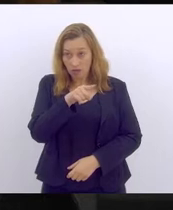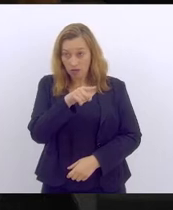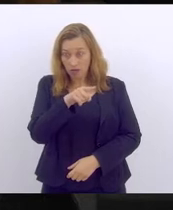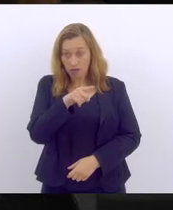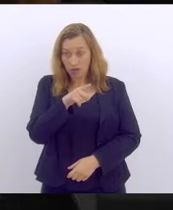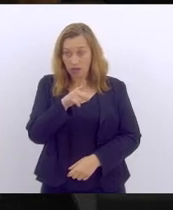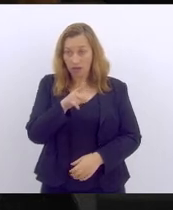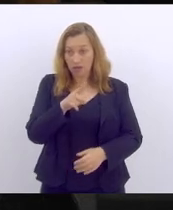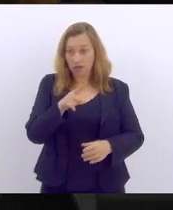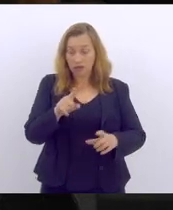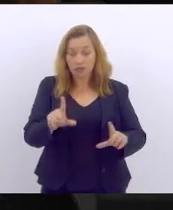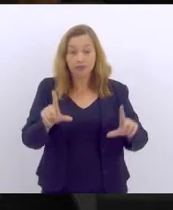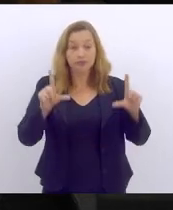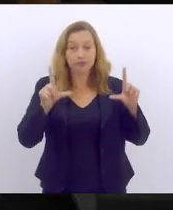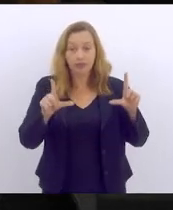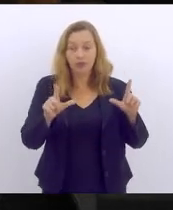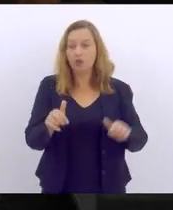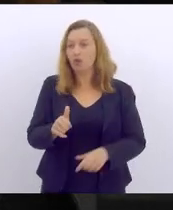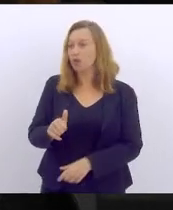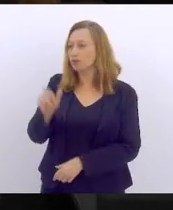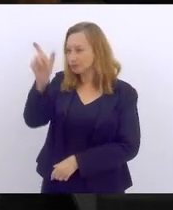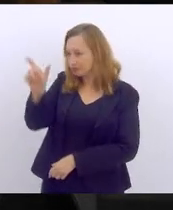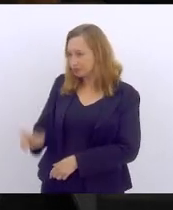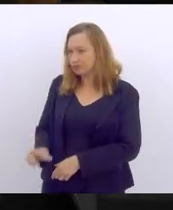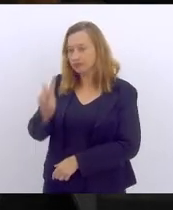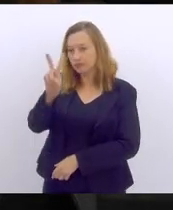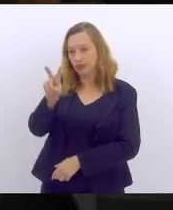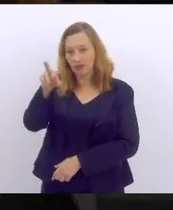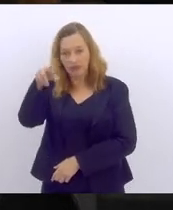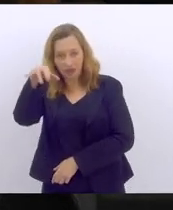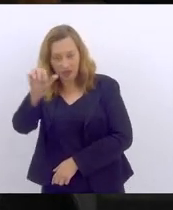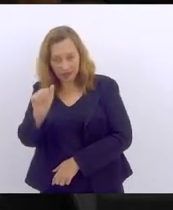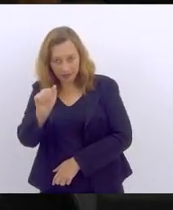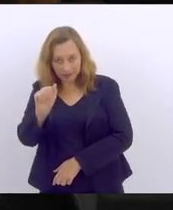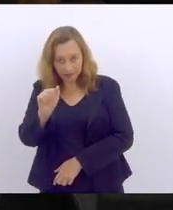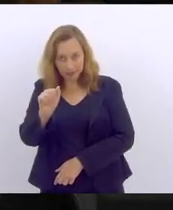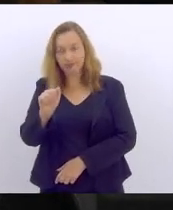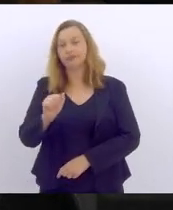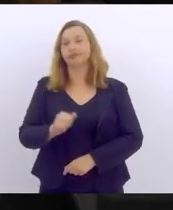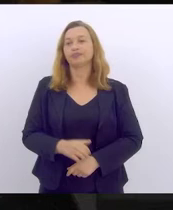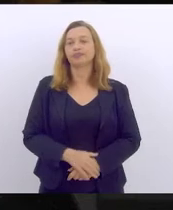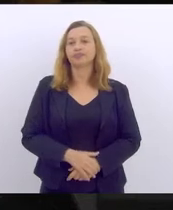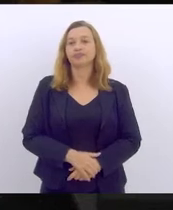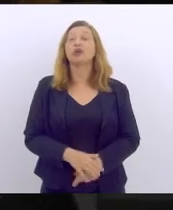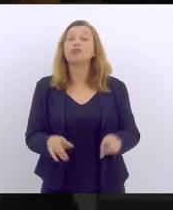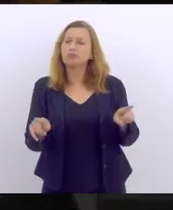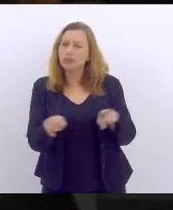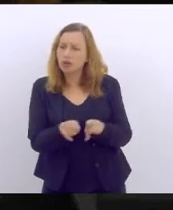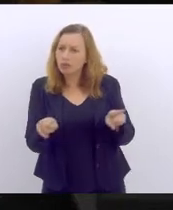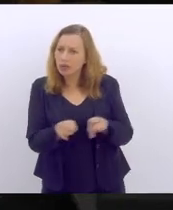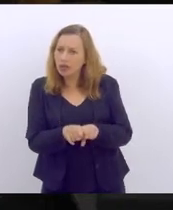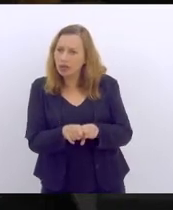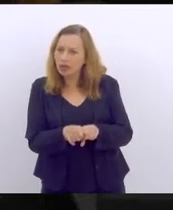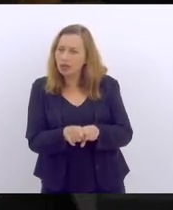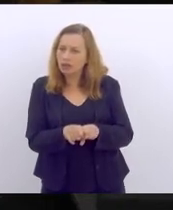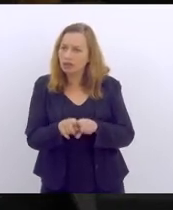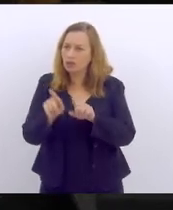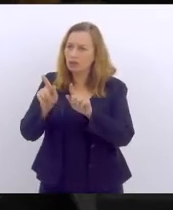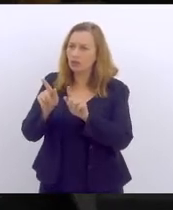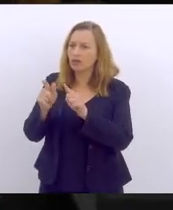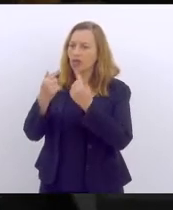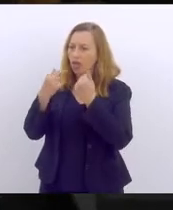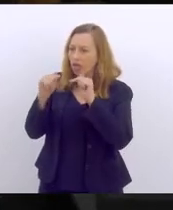destacam como a jornalista Vera Magalhães também são agredidos